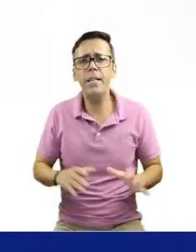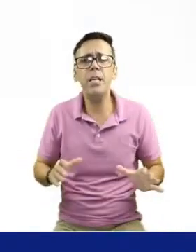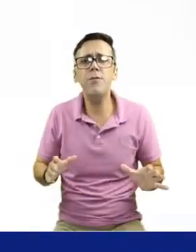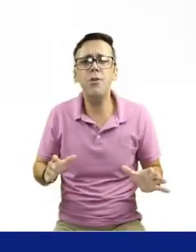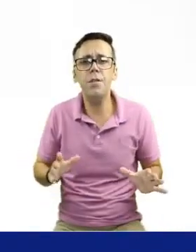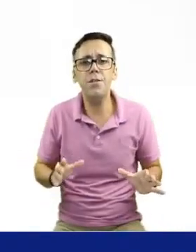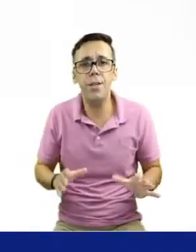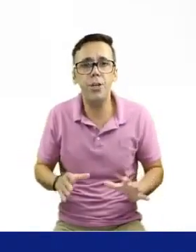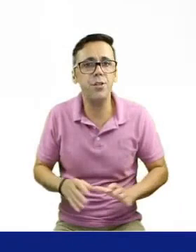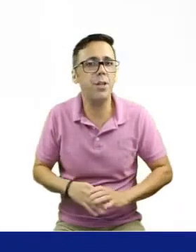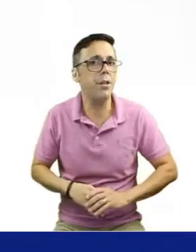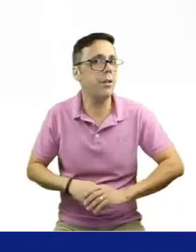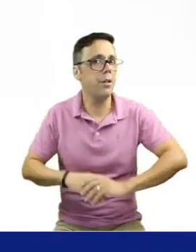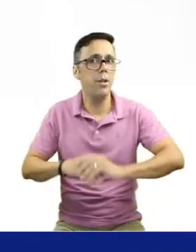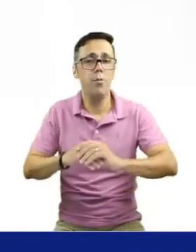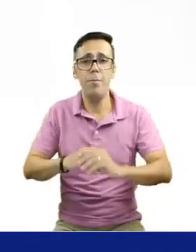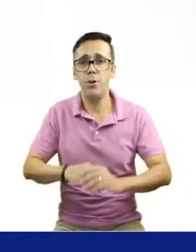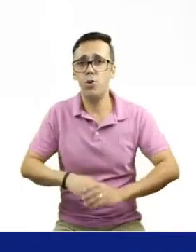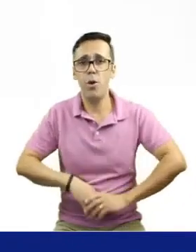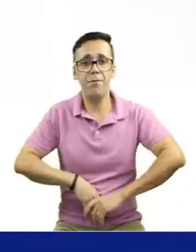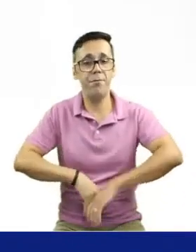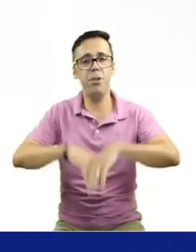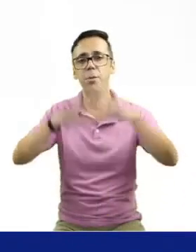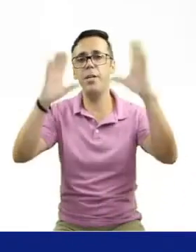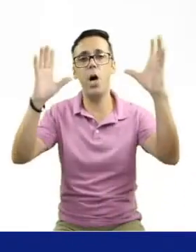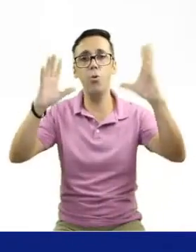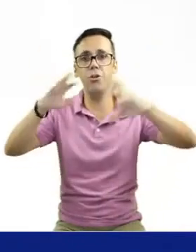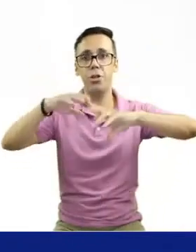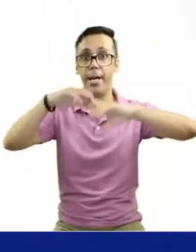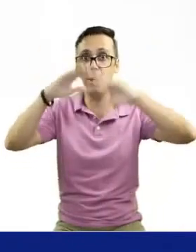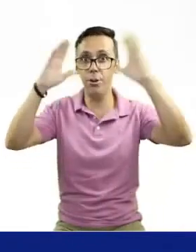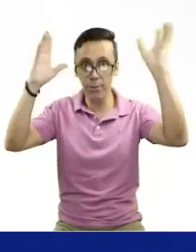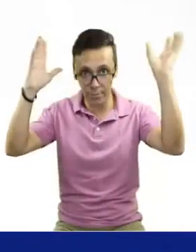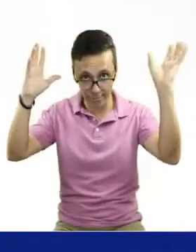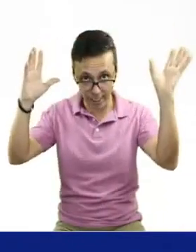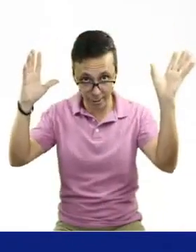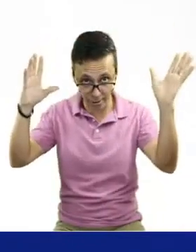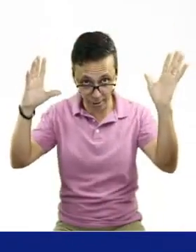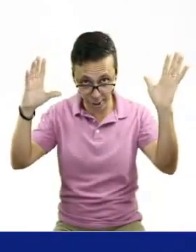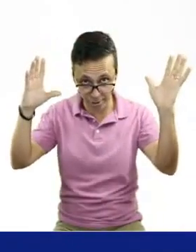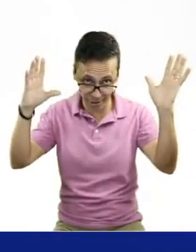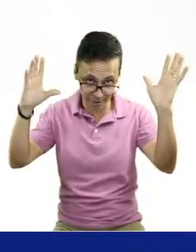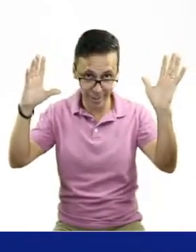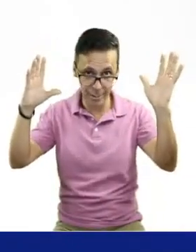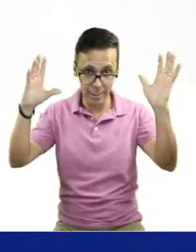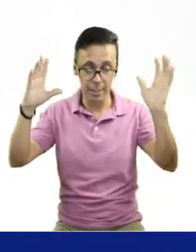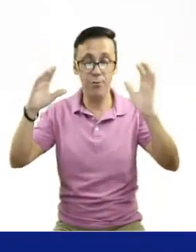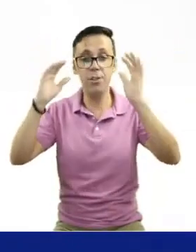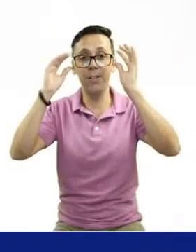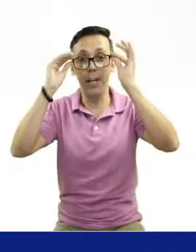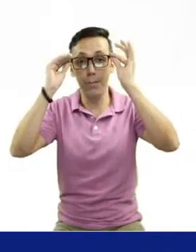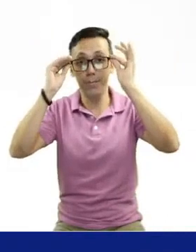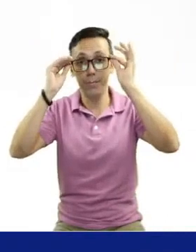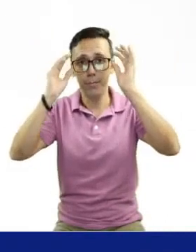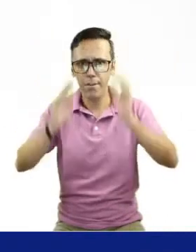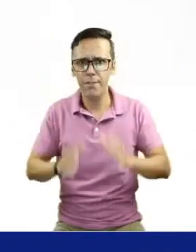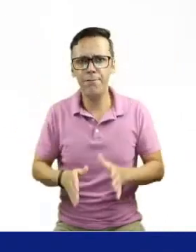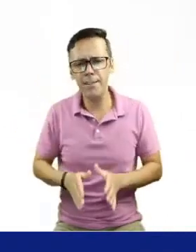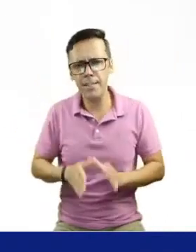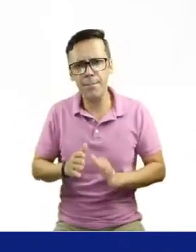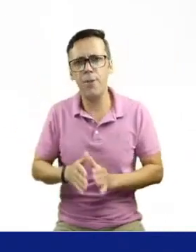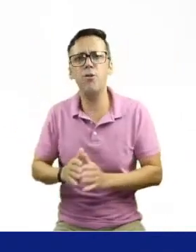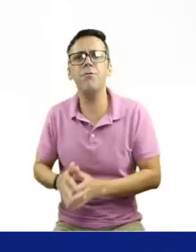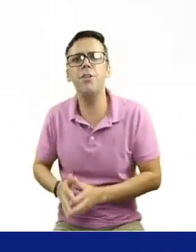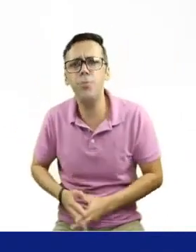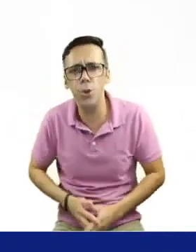ainda que você seja assim com a pessoa Seu nome é não é um gênio radiológico e você